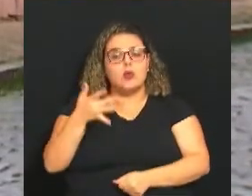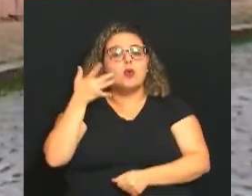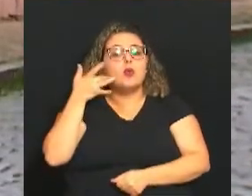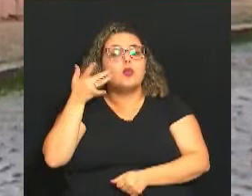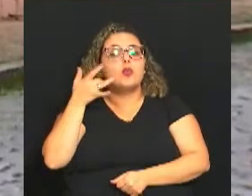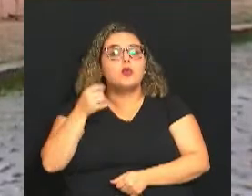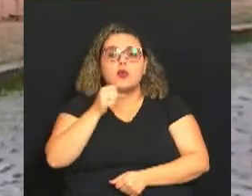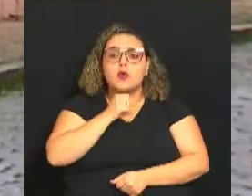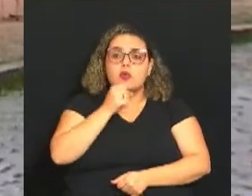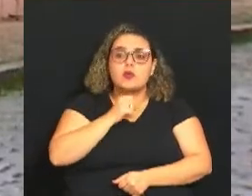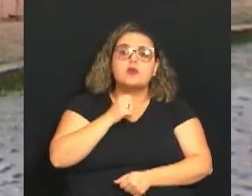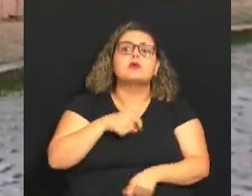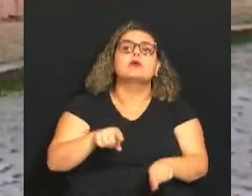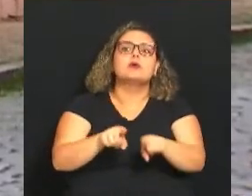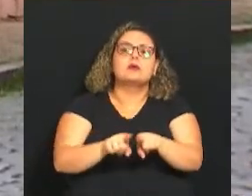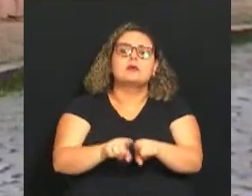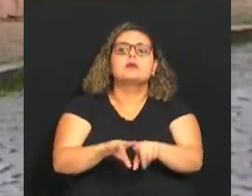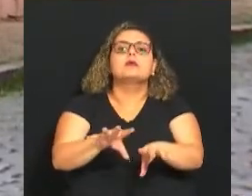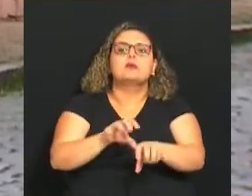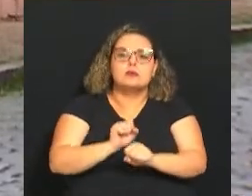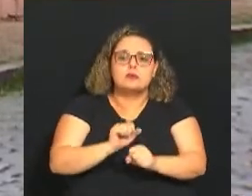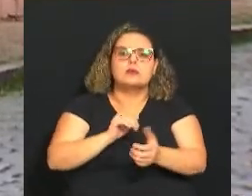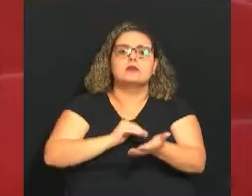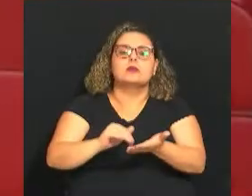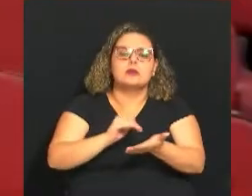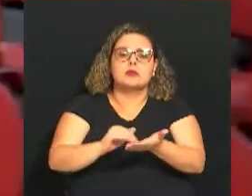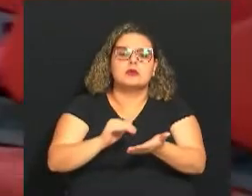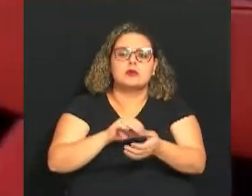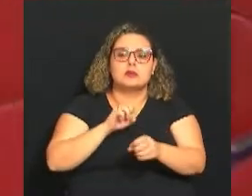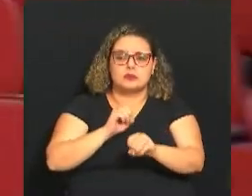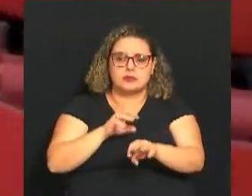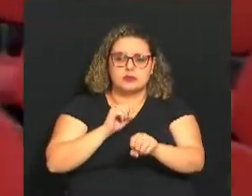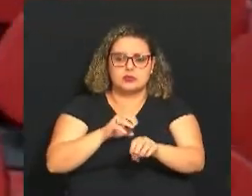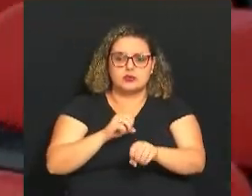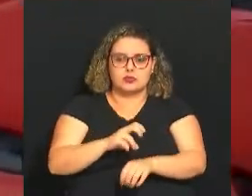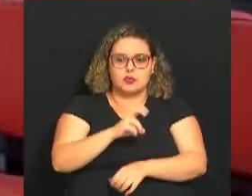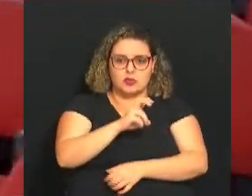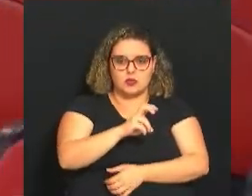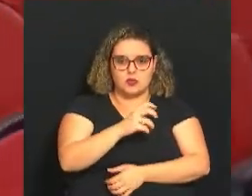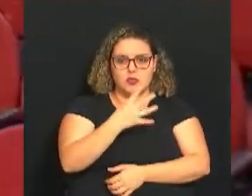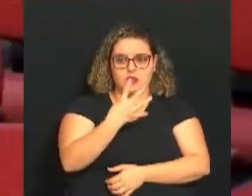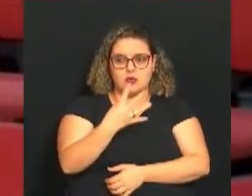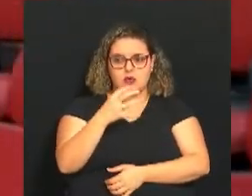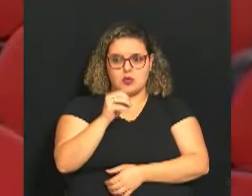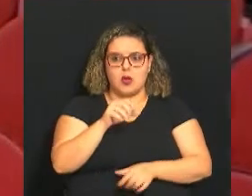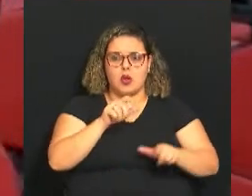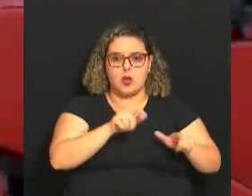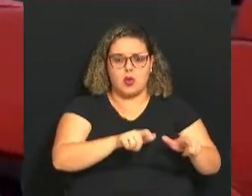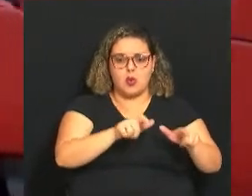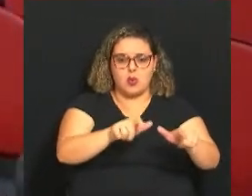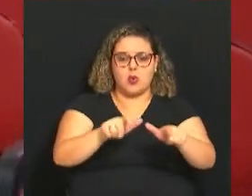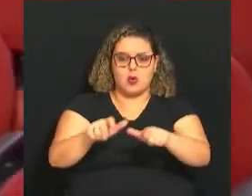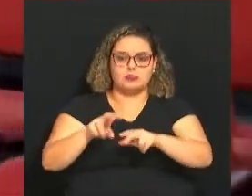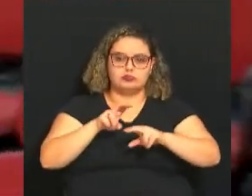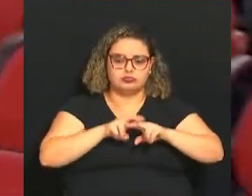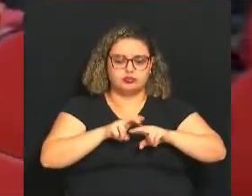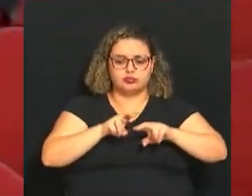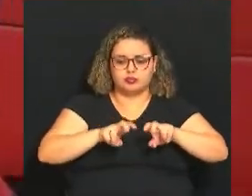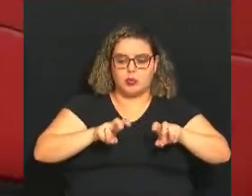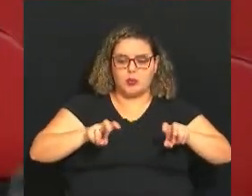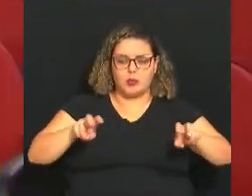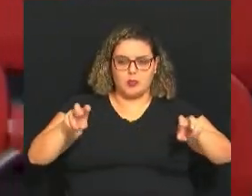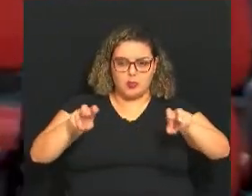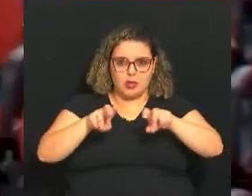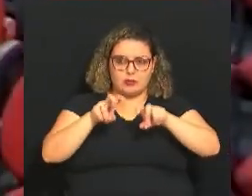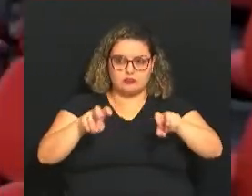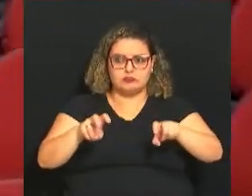foi adquirido pela Secretaria de Educação. Com 540 lugares, ele será destinado às atividades